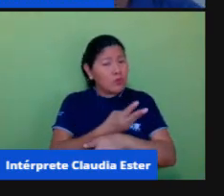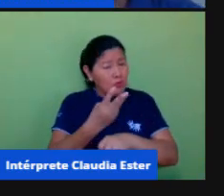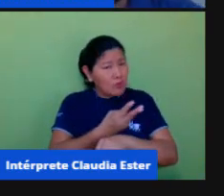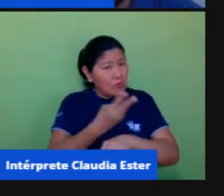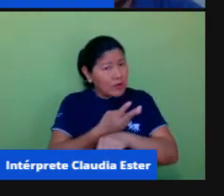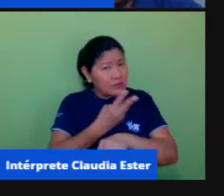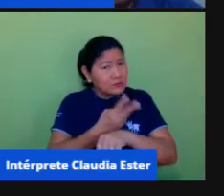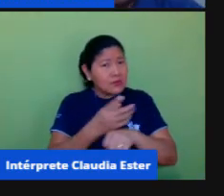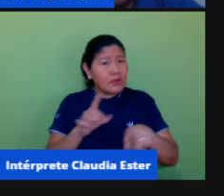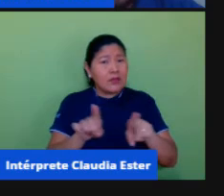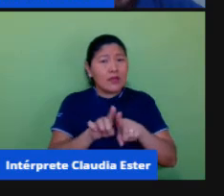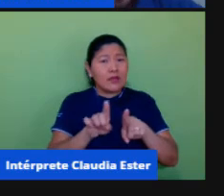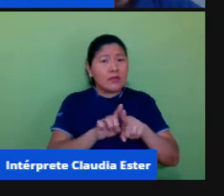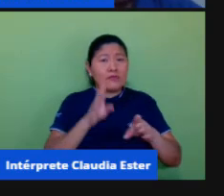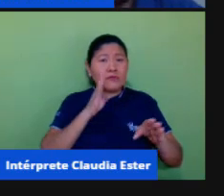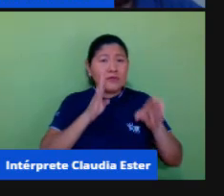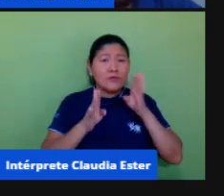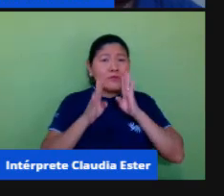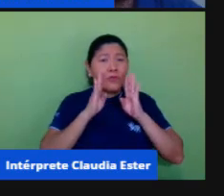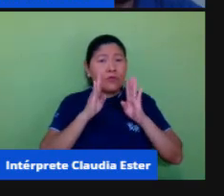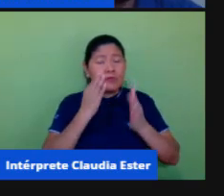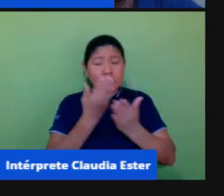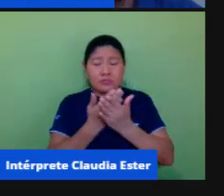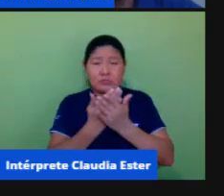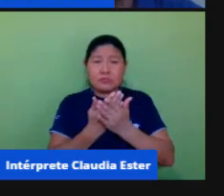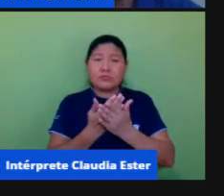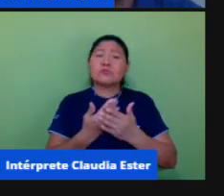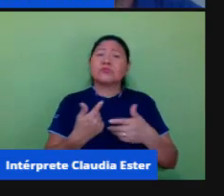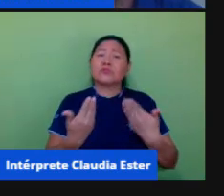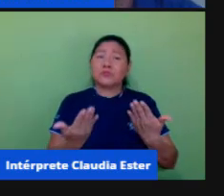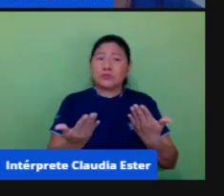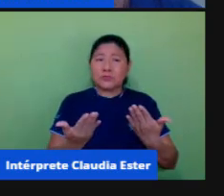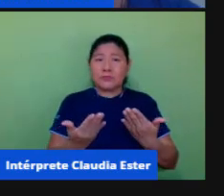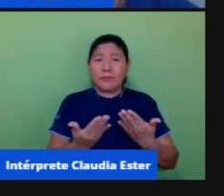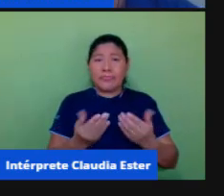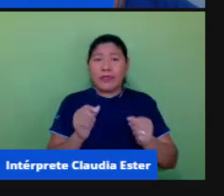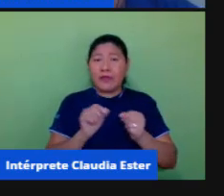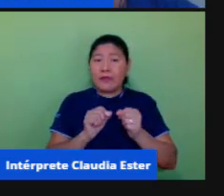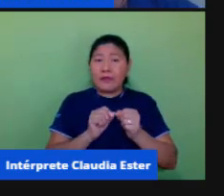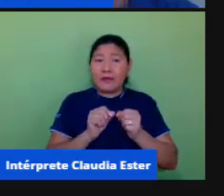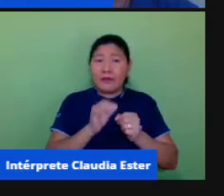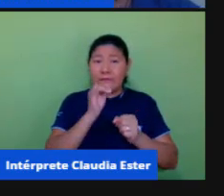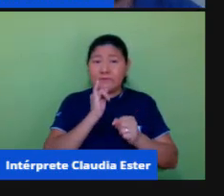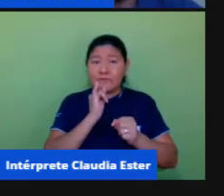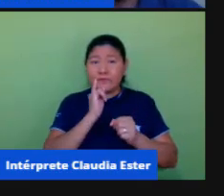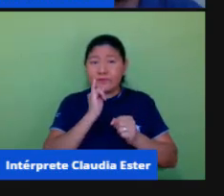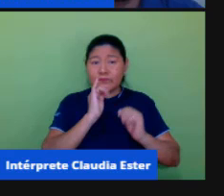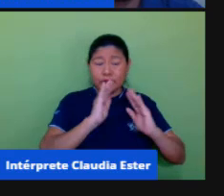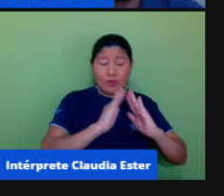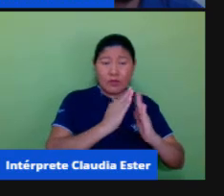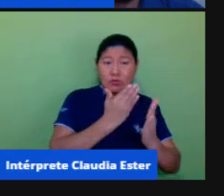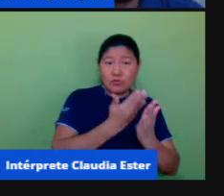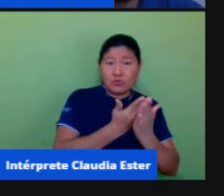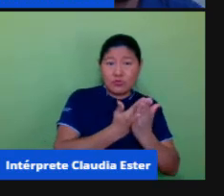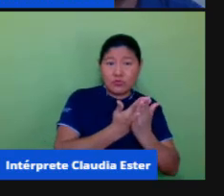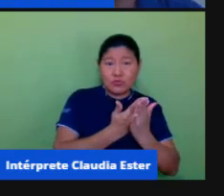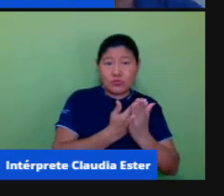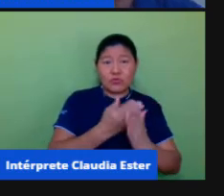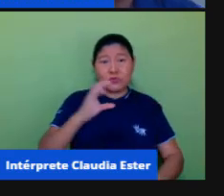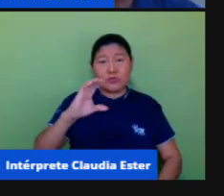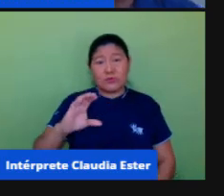casos, teaching case. No júri simulado, vocês vão ver muito estudo de caso. Casos reais que aconteceram, por exemplo,